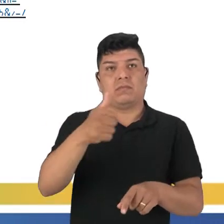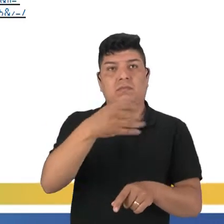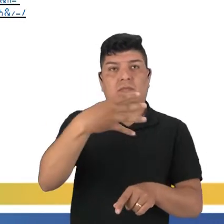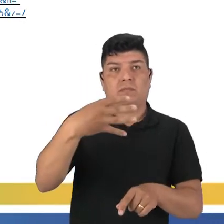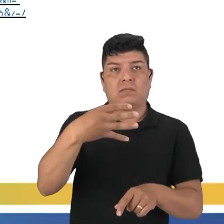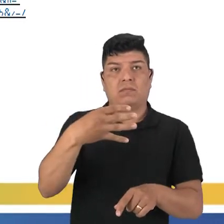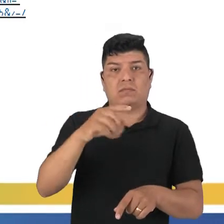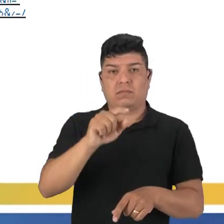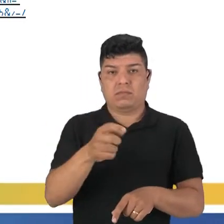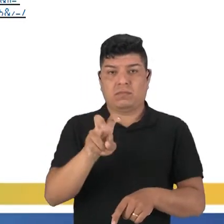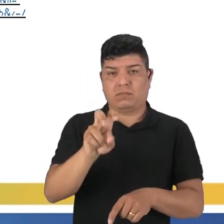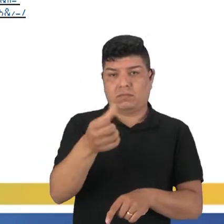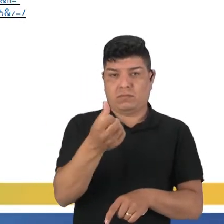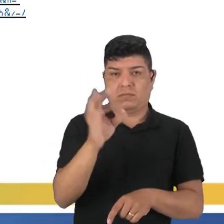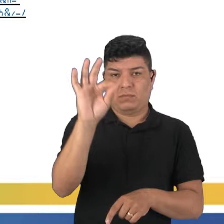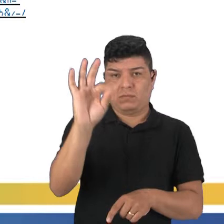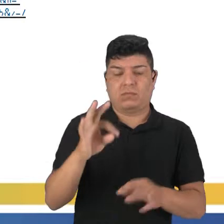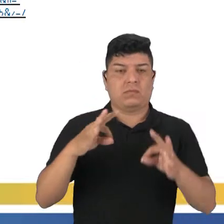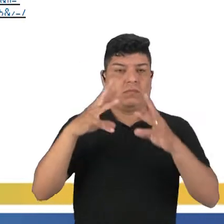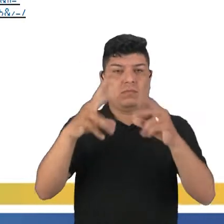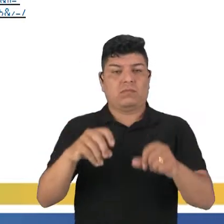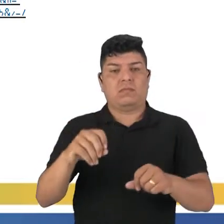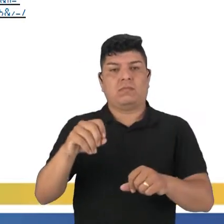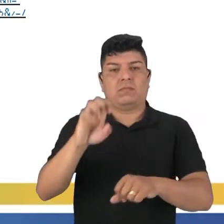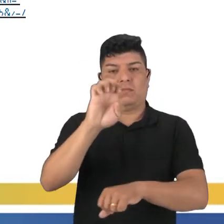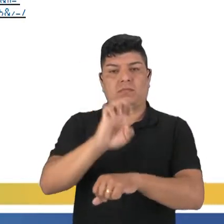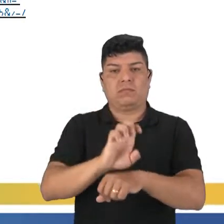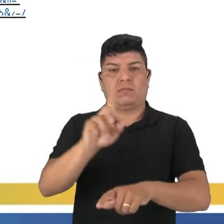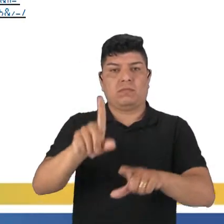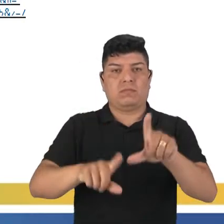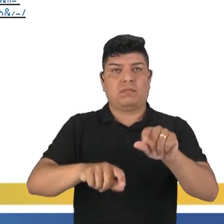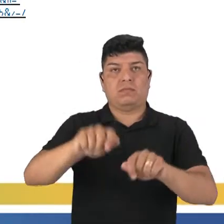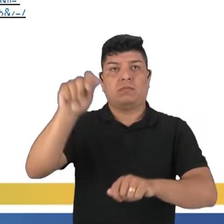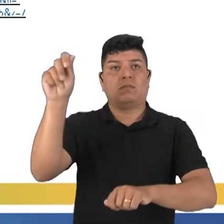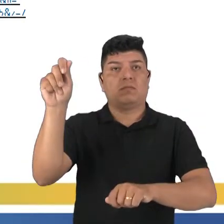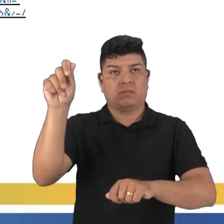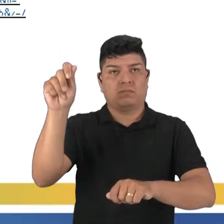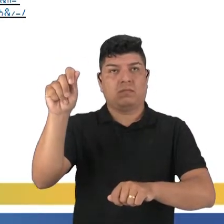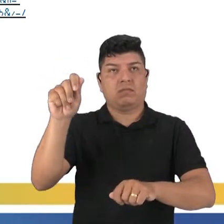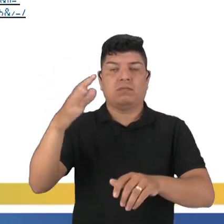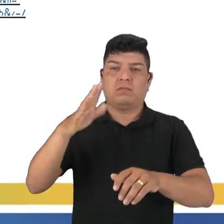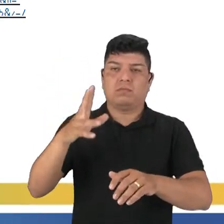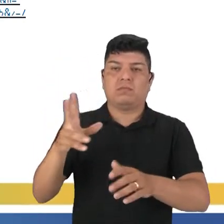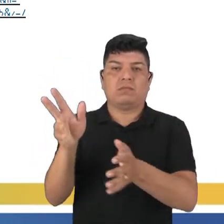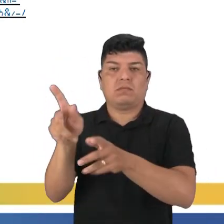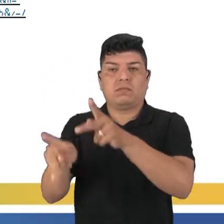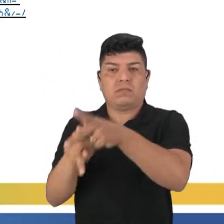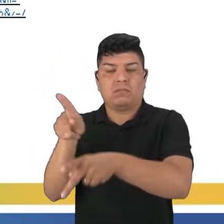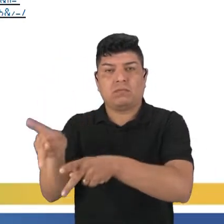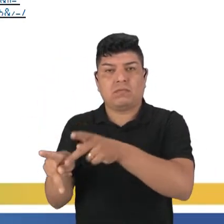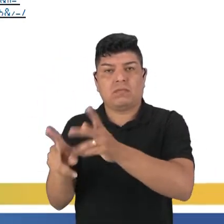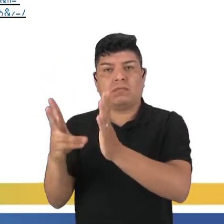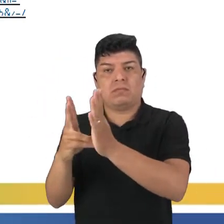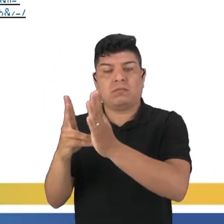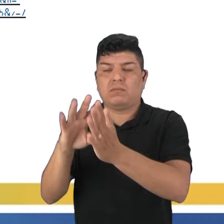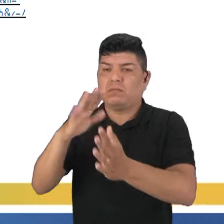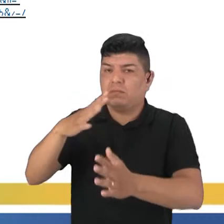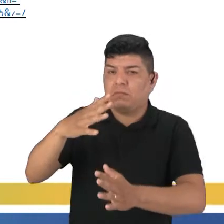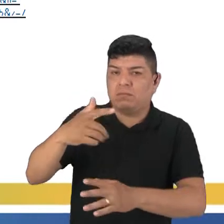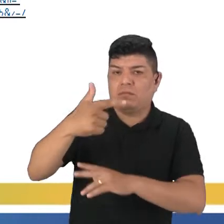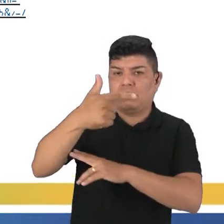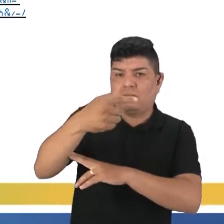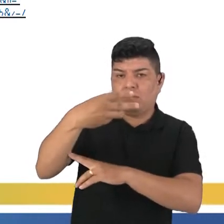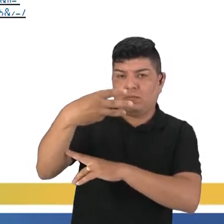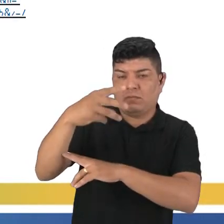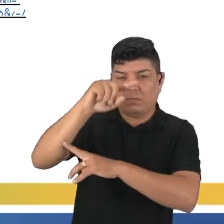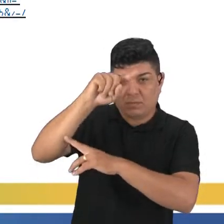14,56% de todo o estado do Acre. E as populações indígenas somam aproximadamente 23 mil pessoas.